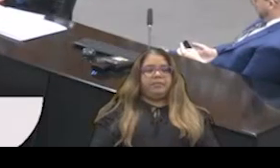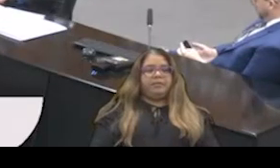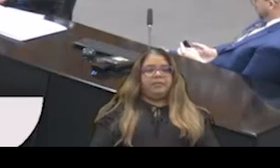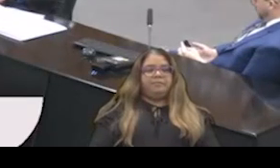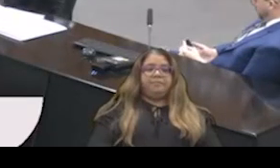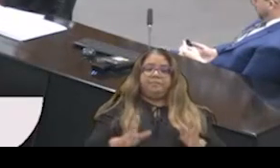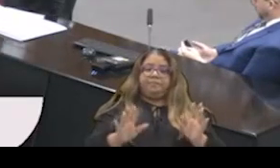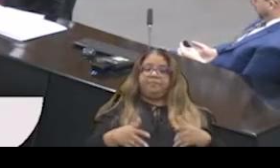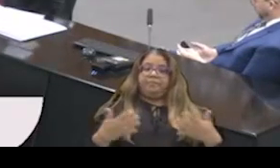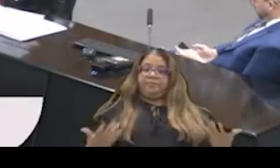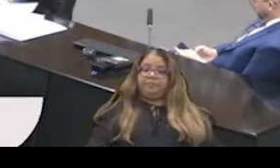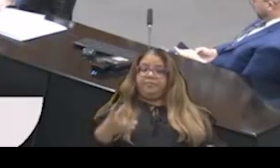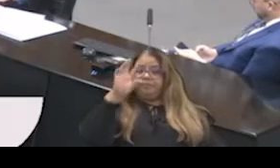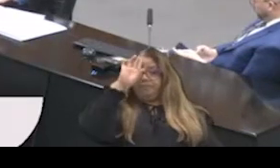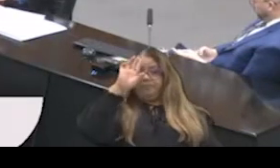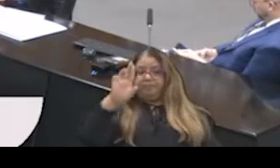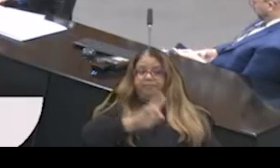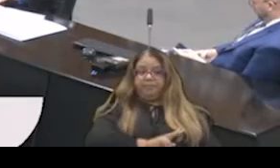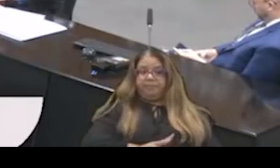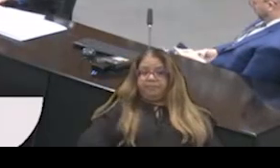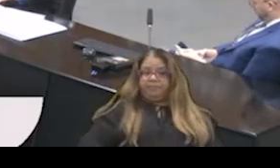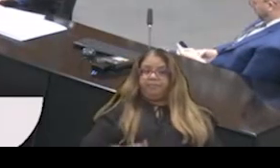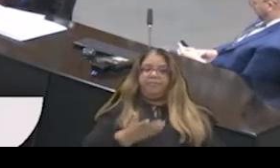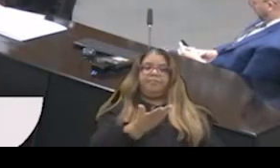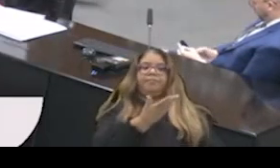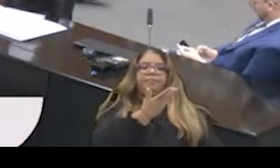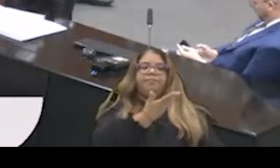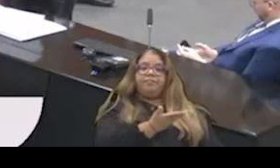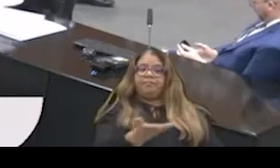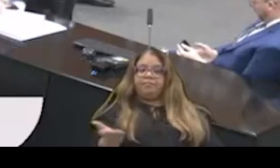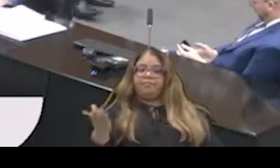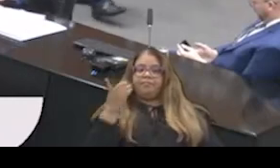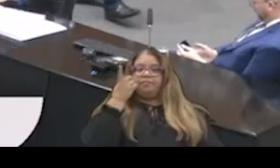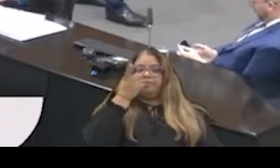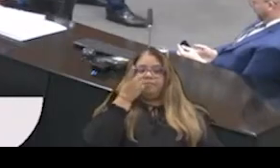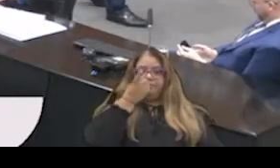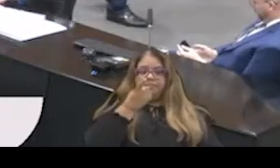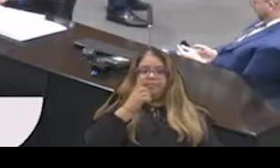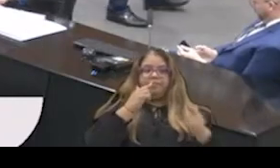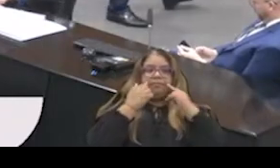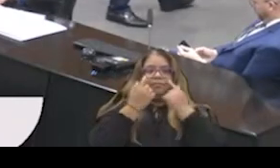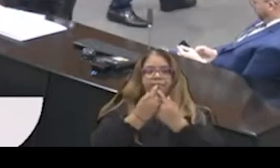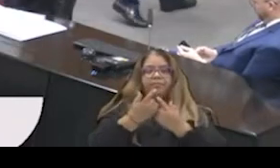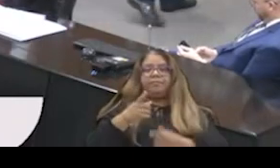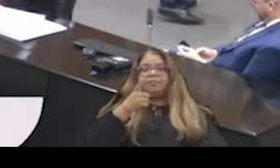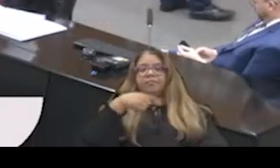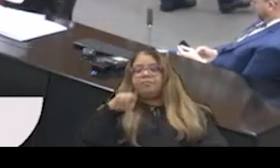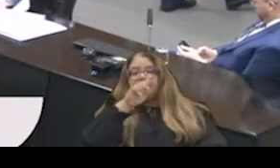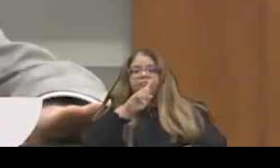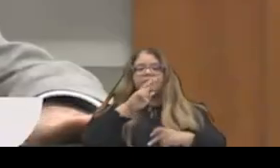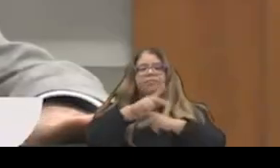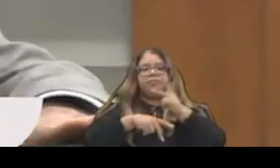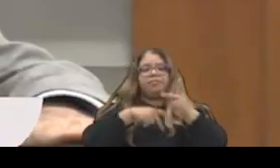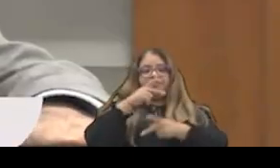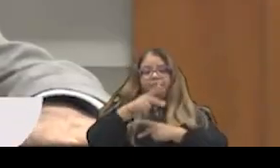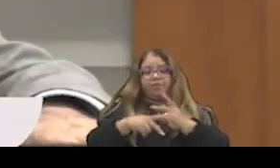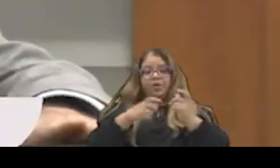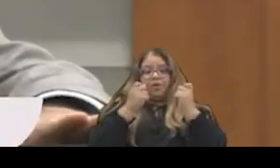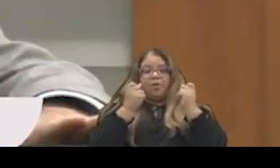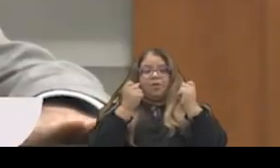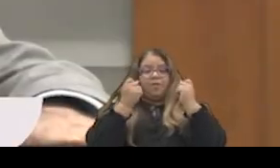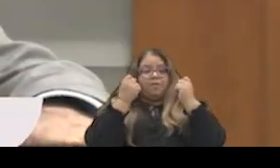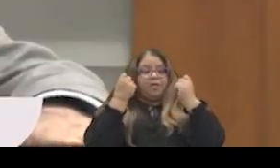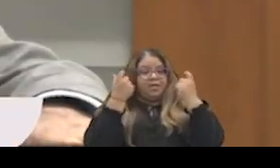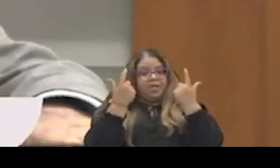senhora Presidente colegas deputados população que nos acompanha aqui na Assembleia pela TV